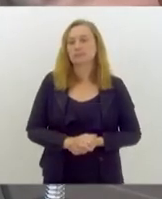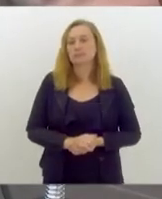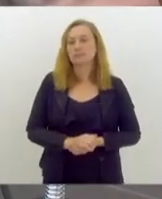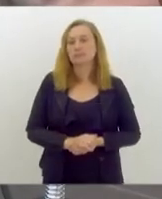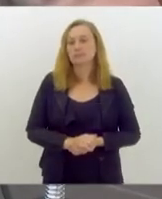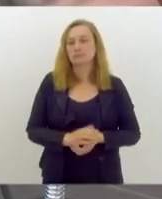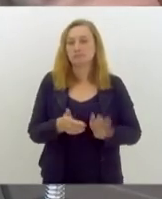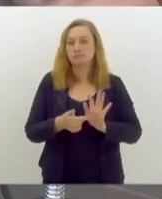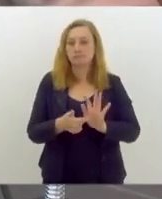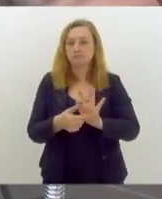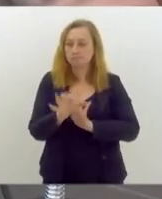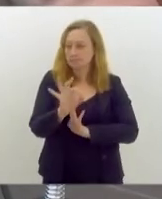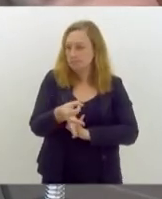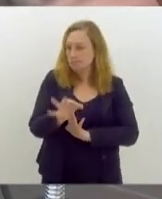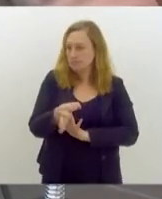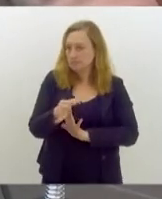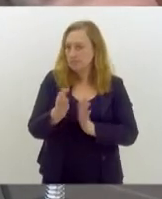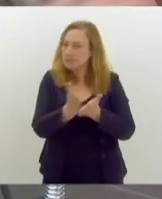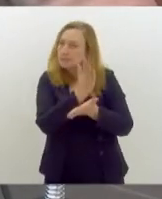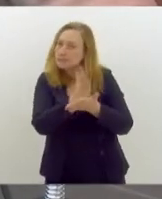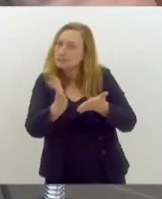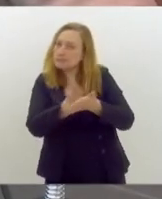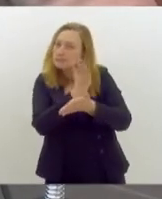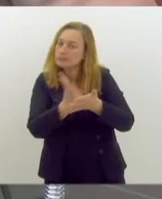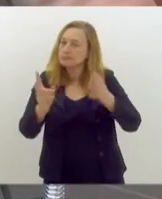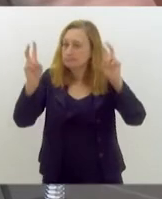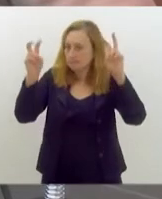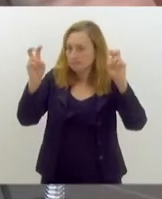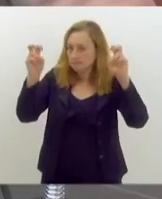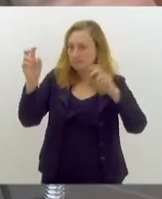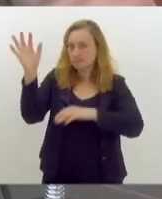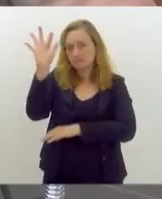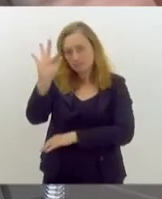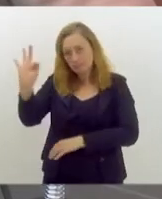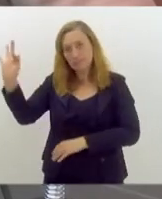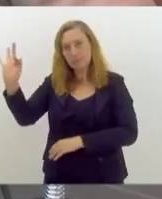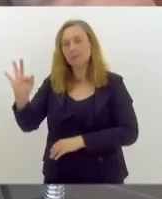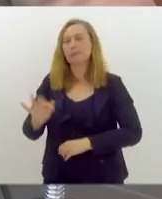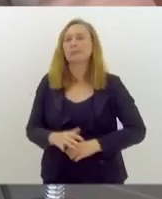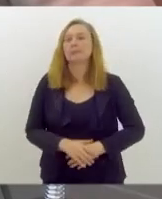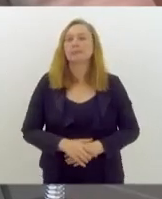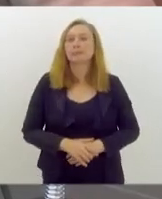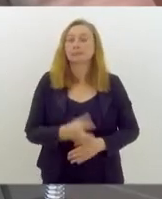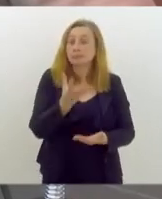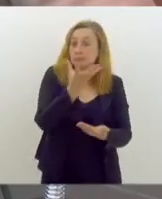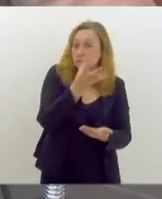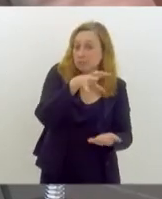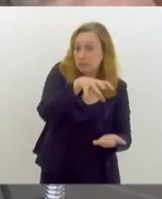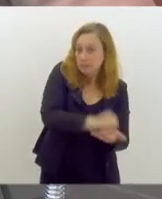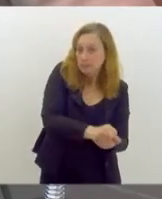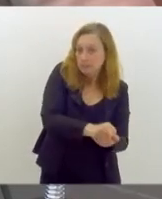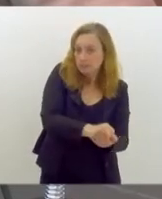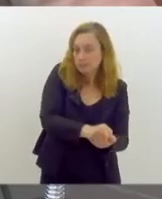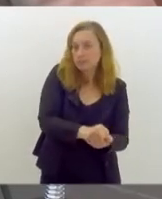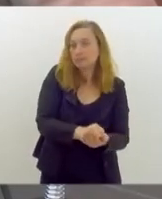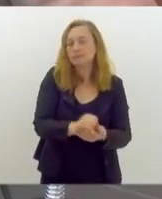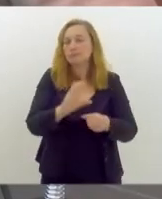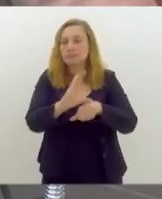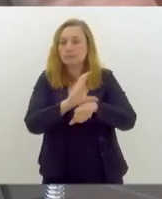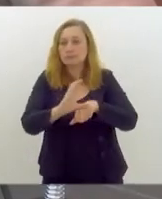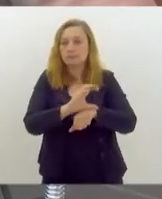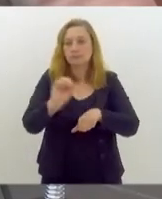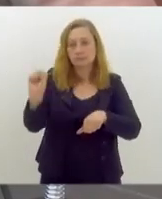corretamente algumas discrepâncias federativas registra que a Constituição de